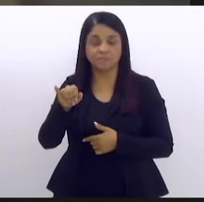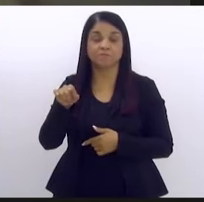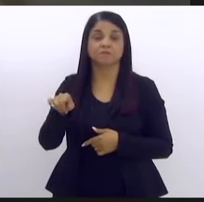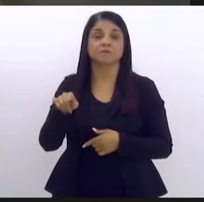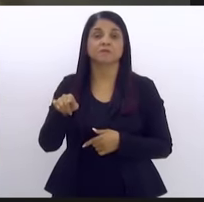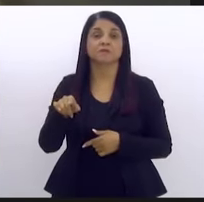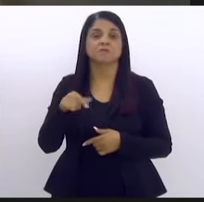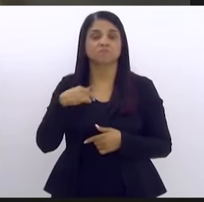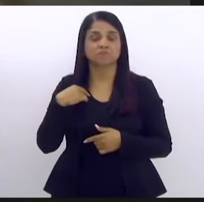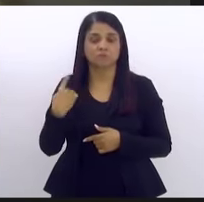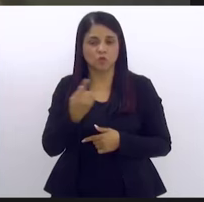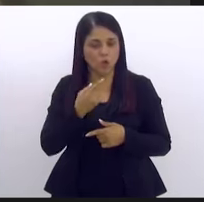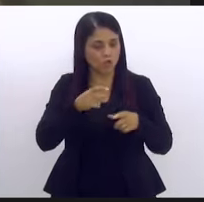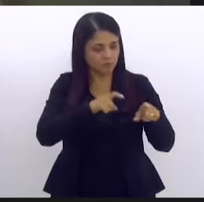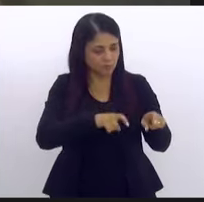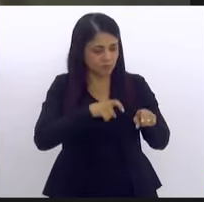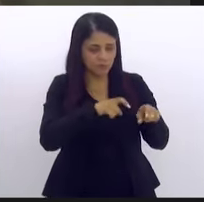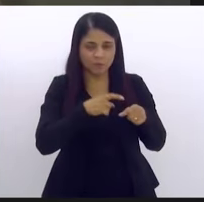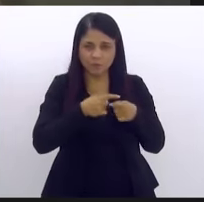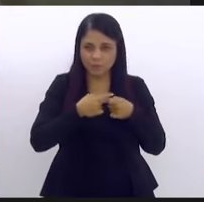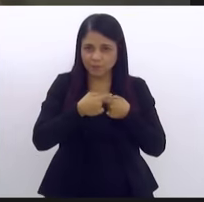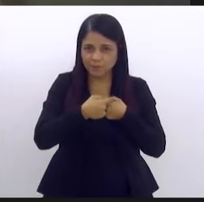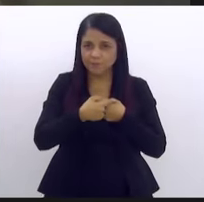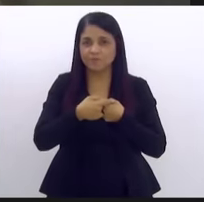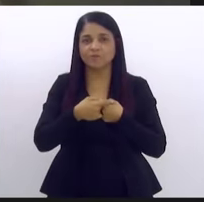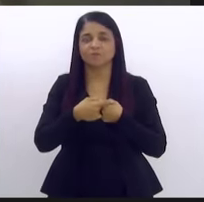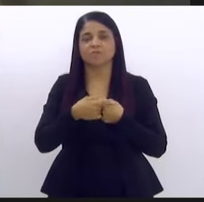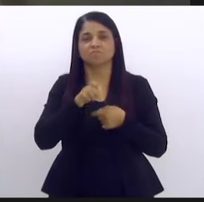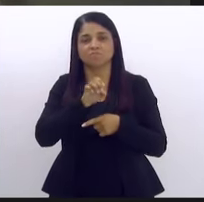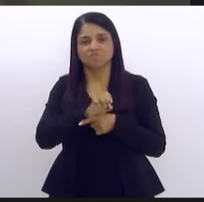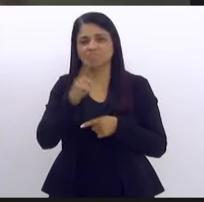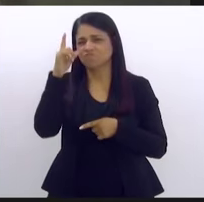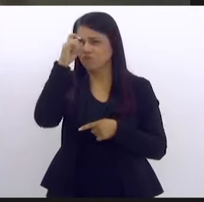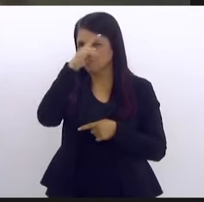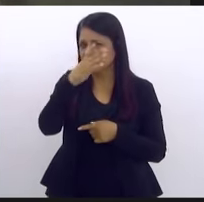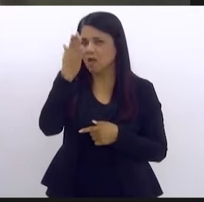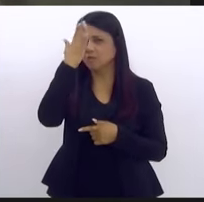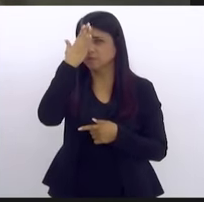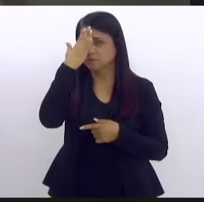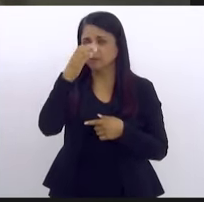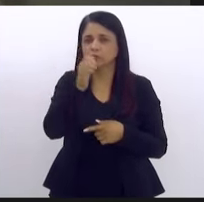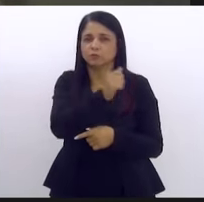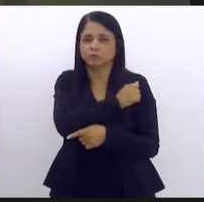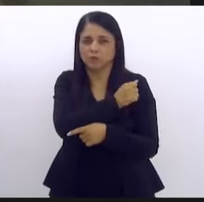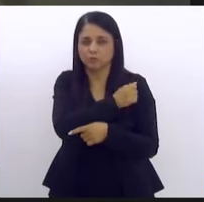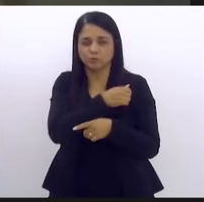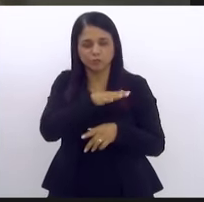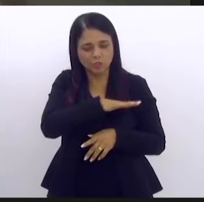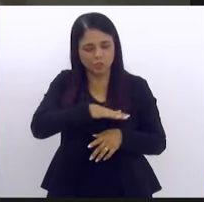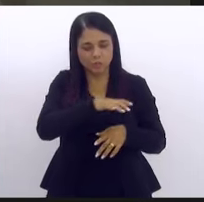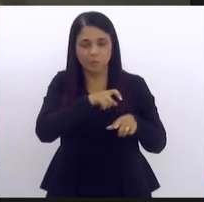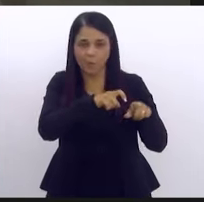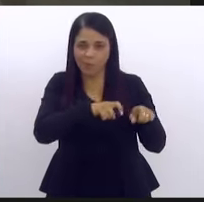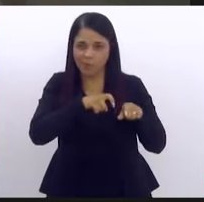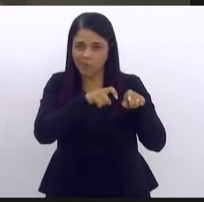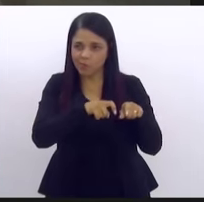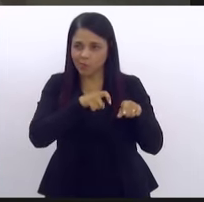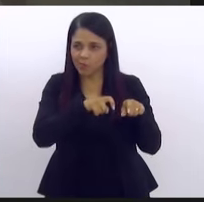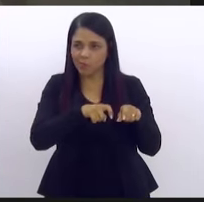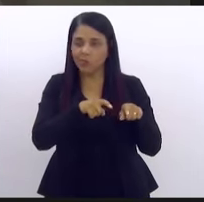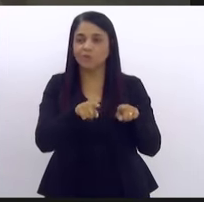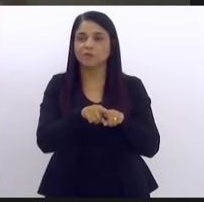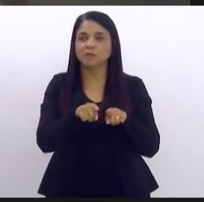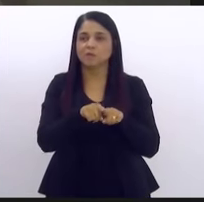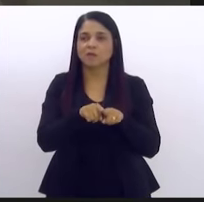aqui do interior do estado, sabemos da dificuldade dos estudantes, principalmente da zona rural, e